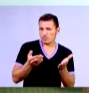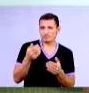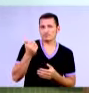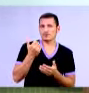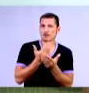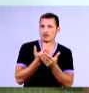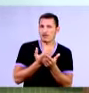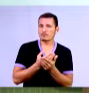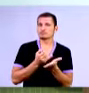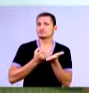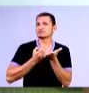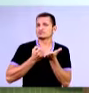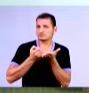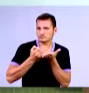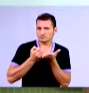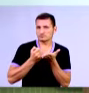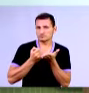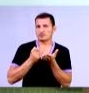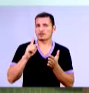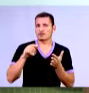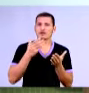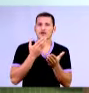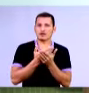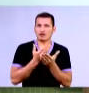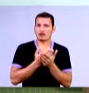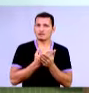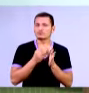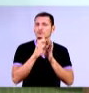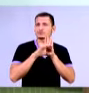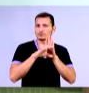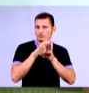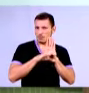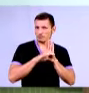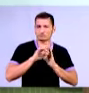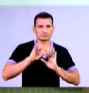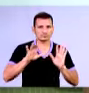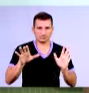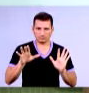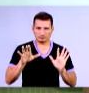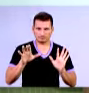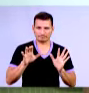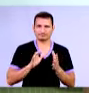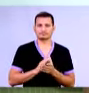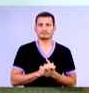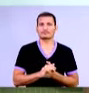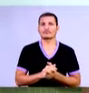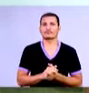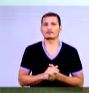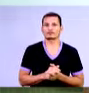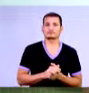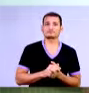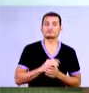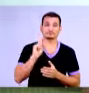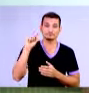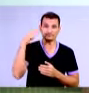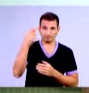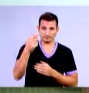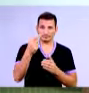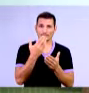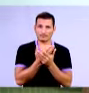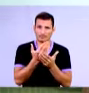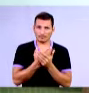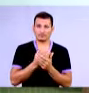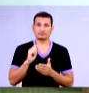aula introdutória, é a aula que é a mais conceitual de todas as outras, se nós podemos definir dessa maneira. A partir da próxima aula,